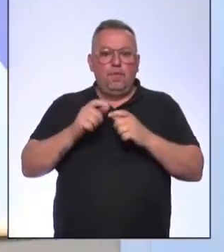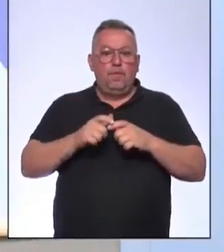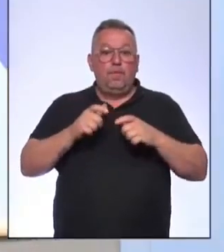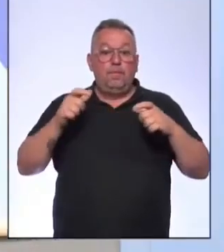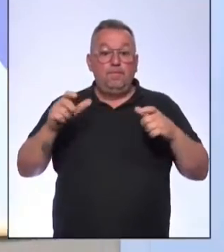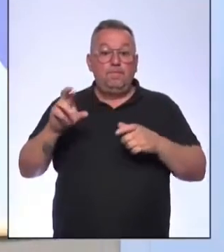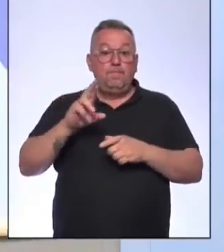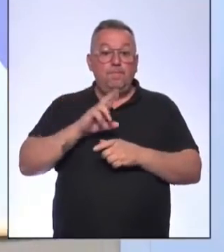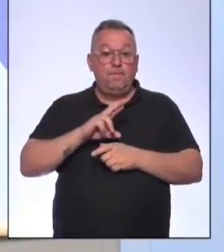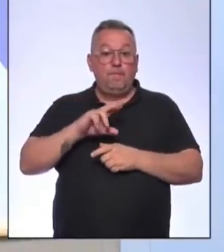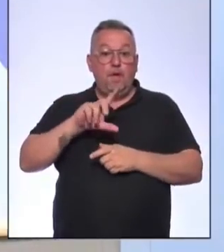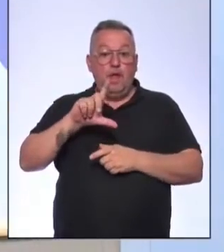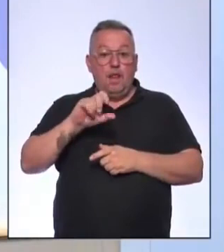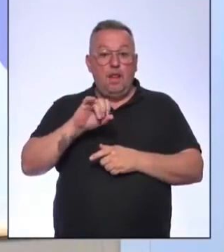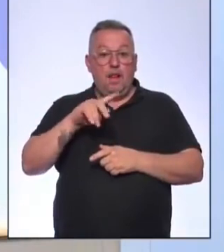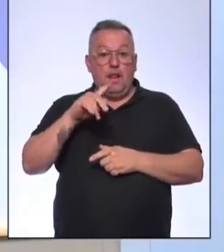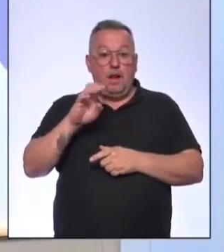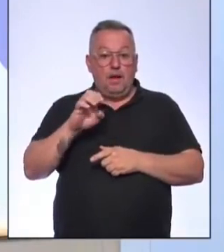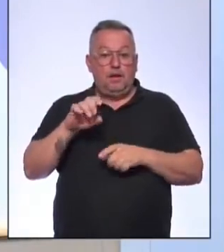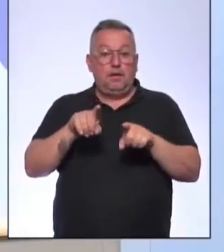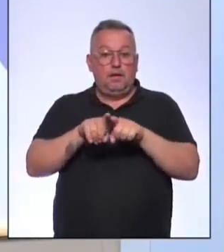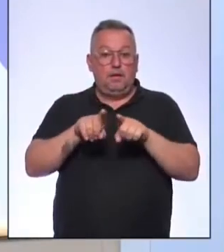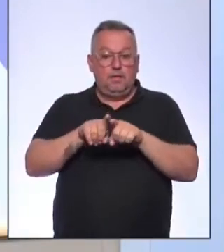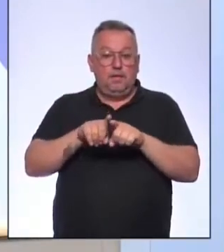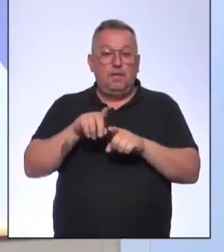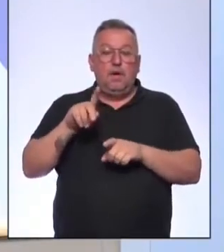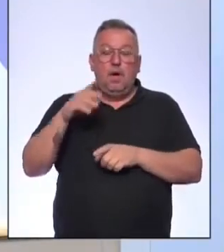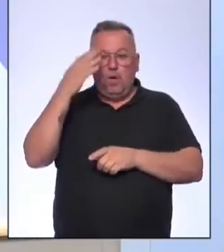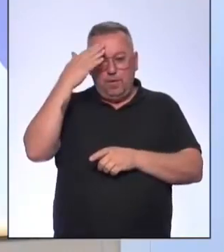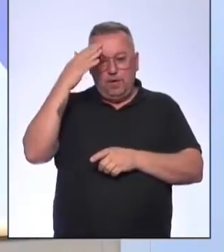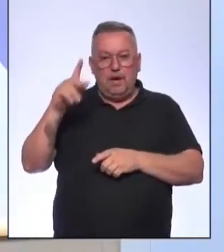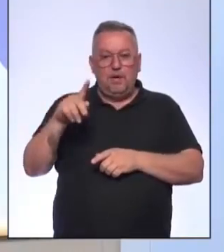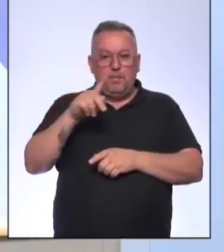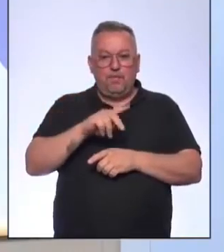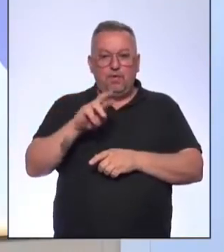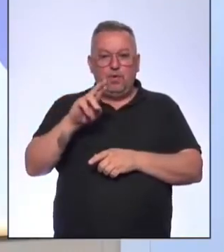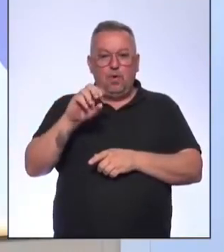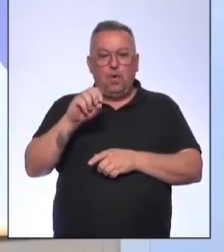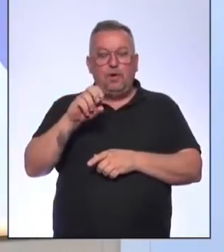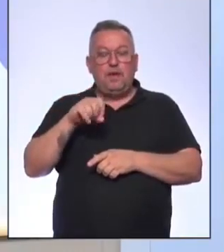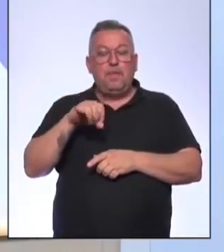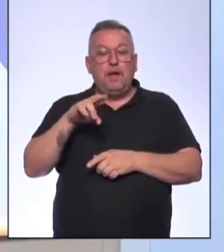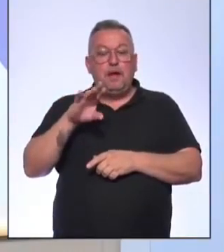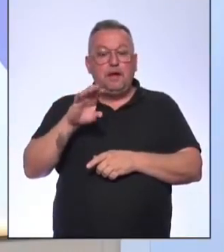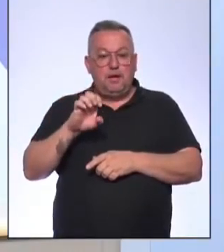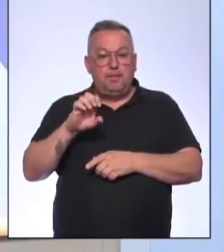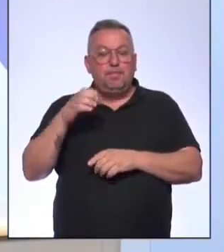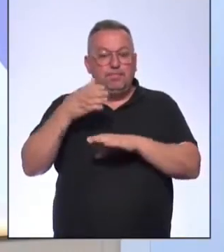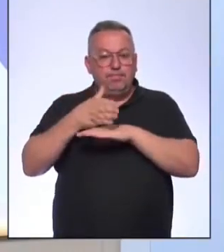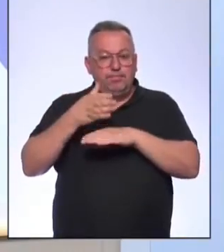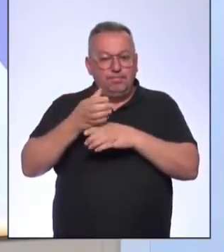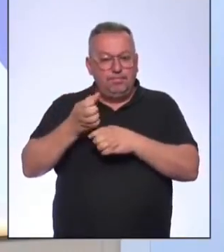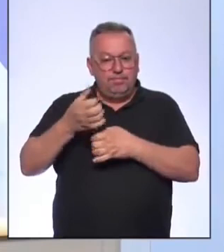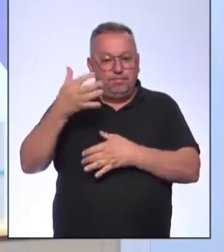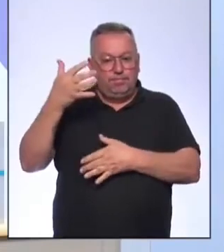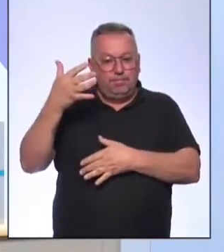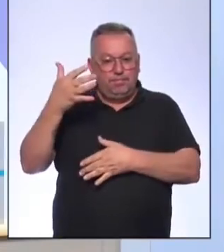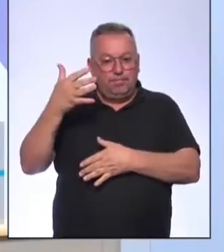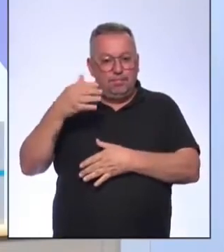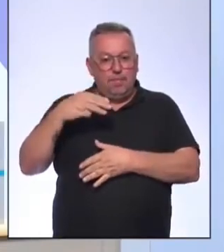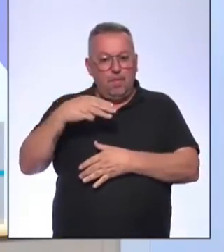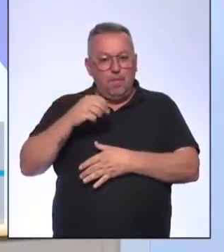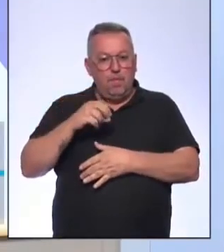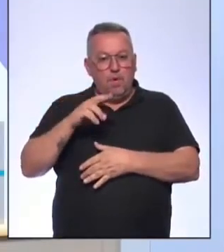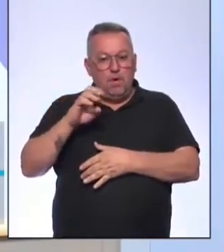maioria respondeu like e thanks, teacher Rosimeire, ela também respondeu participando do chat, tá? Ela respondeu